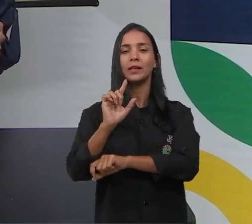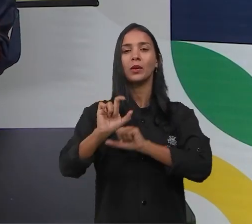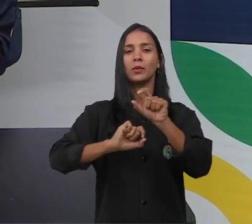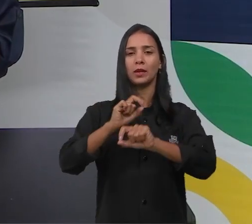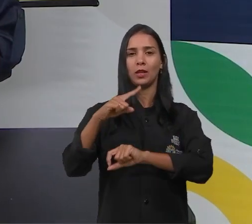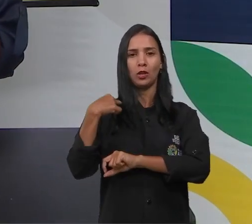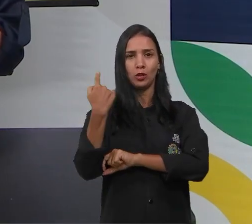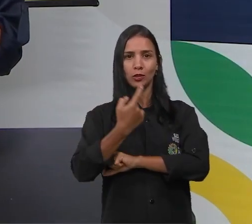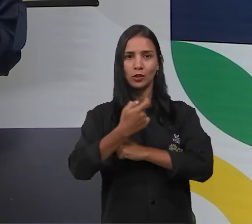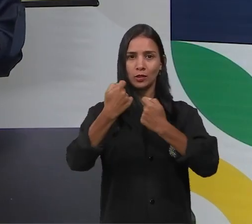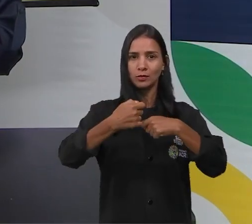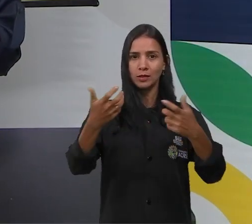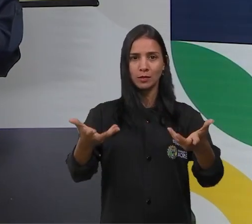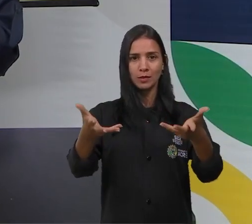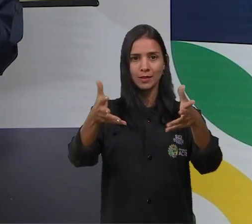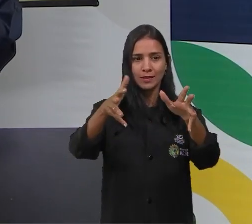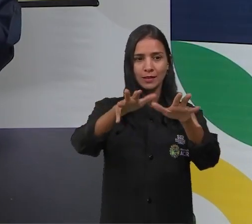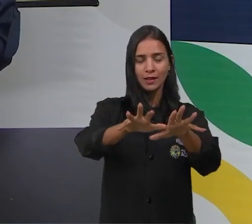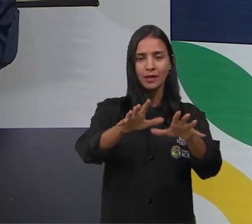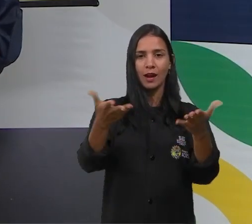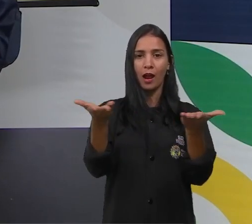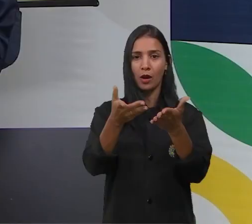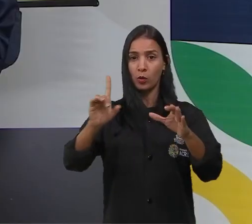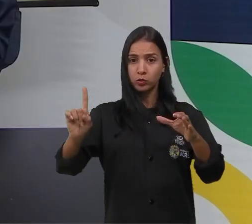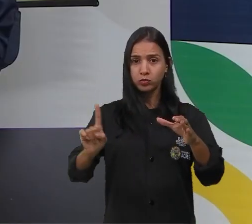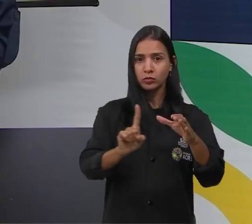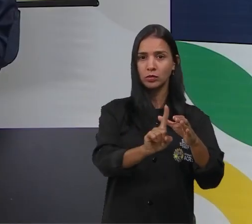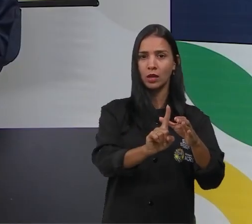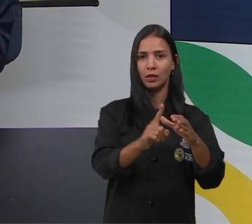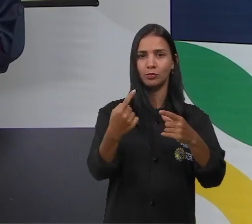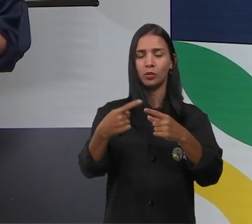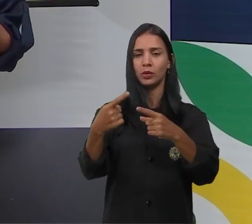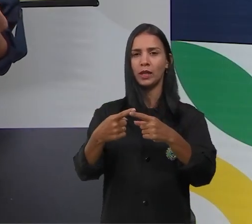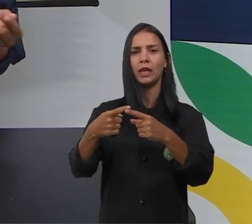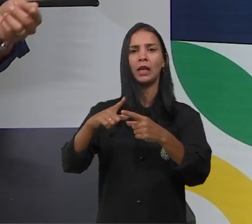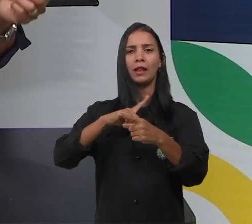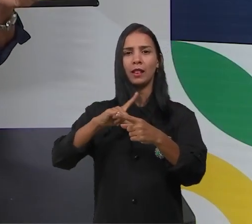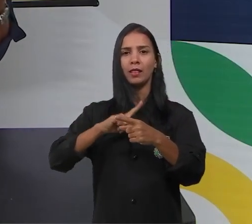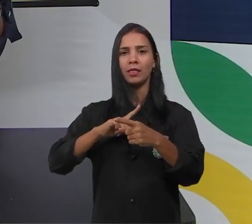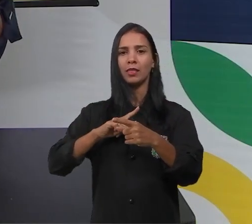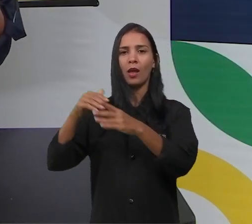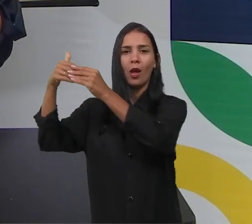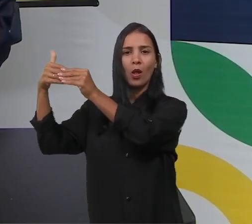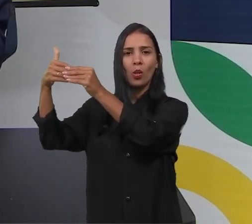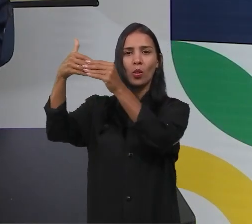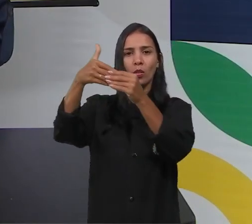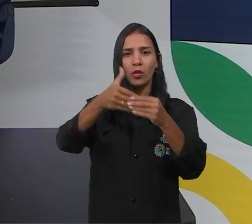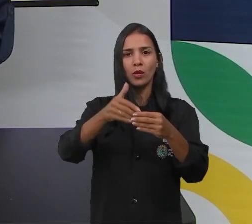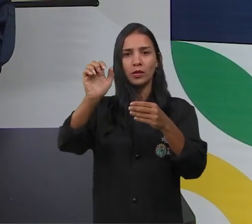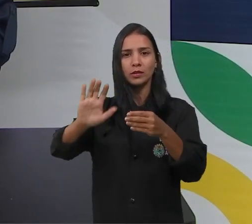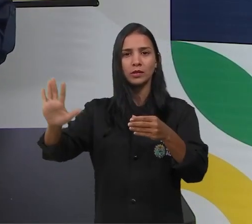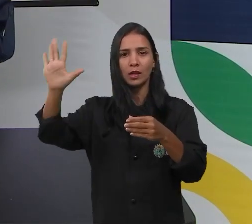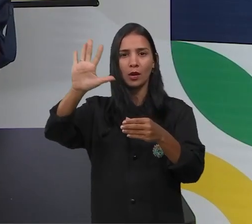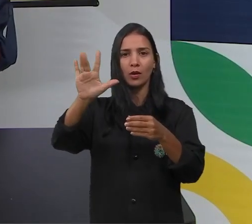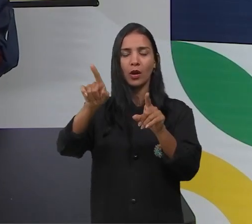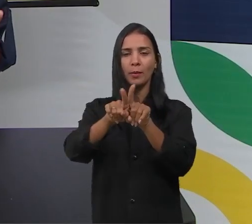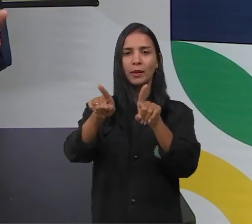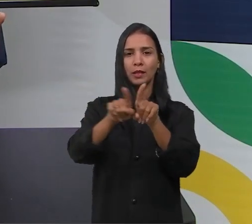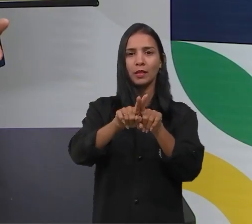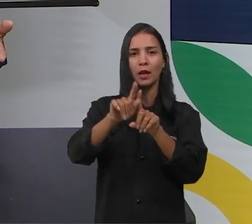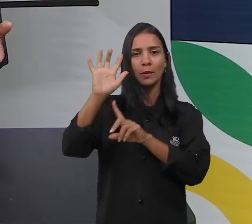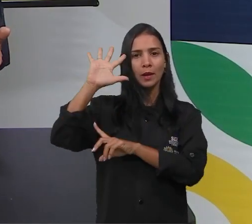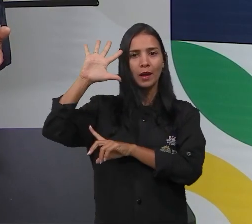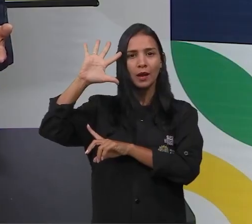integrar aquilo que a gente trouxe da Europa com aquilo que a gente trouxe da África e que encontrou